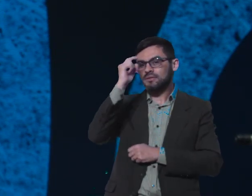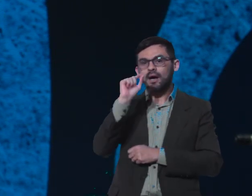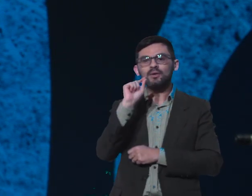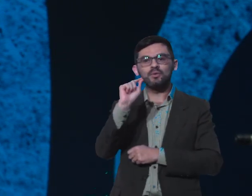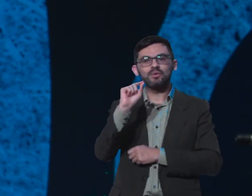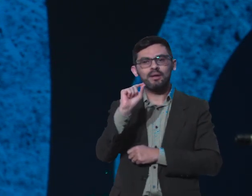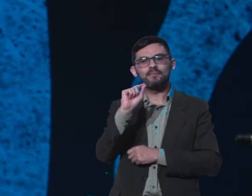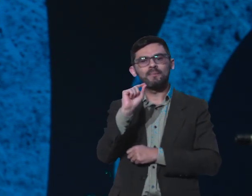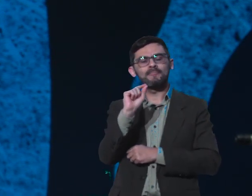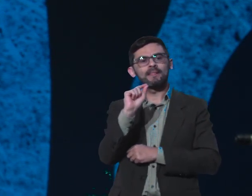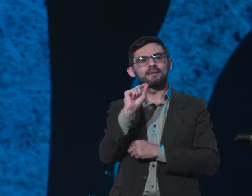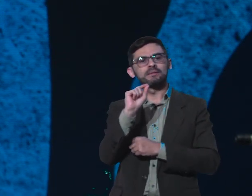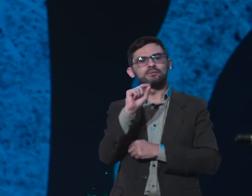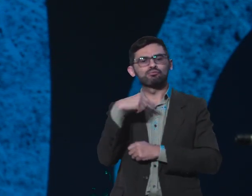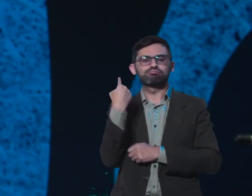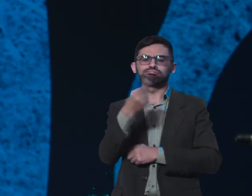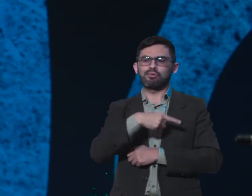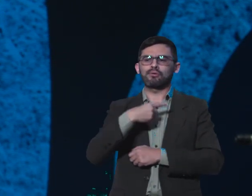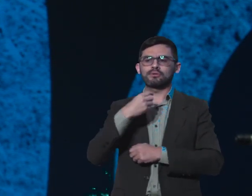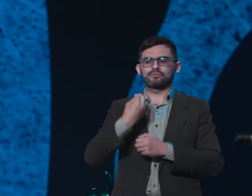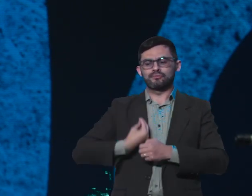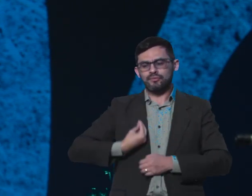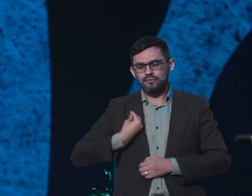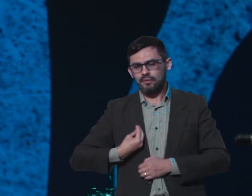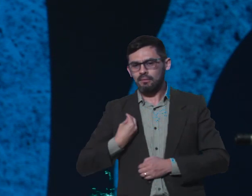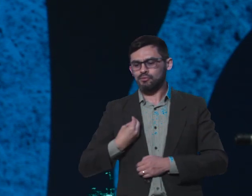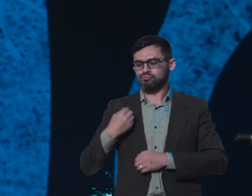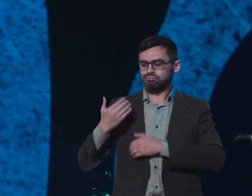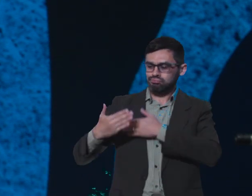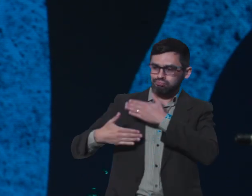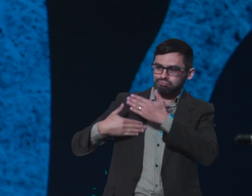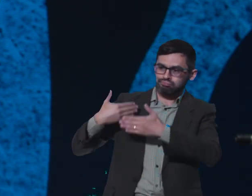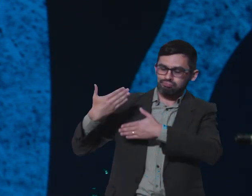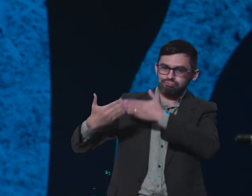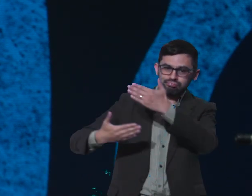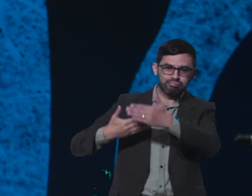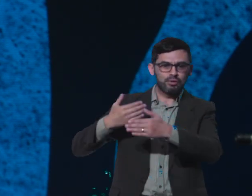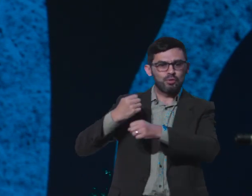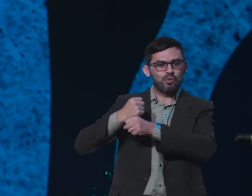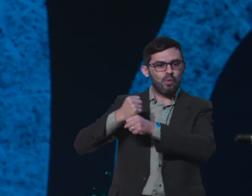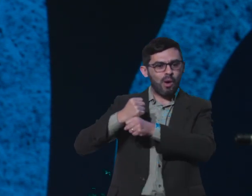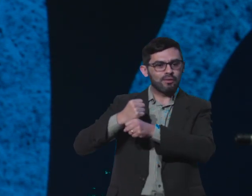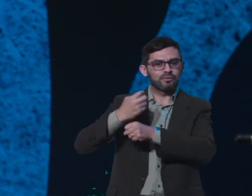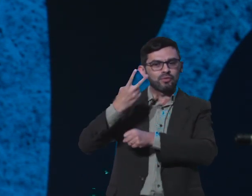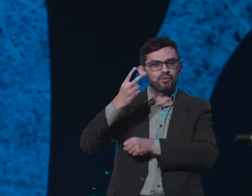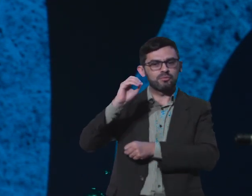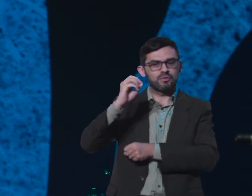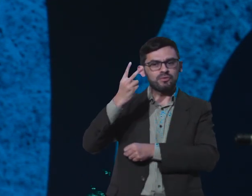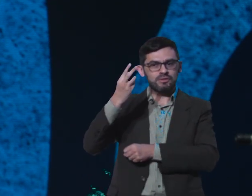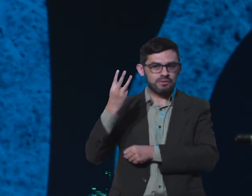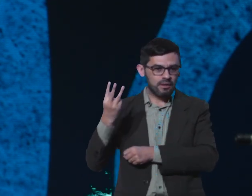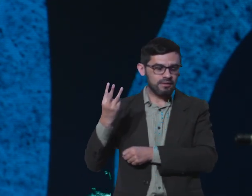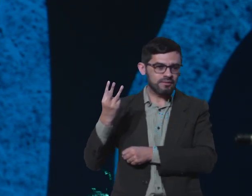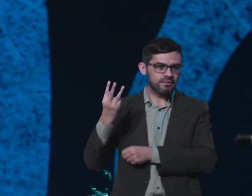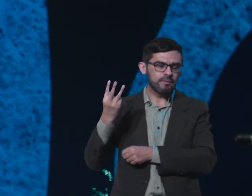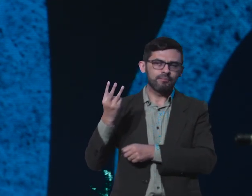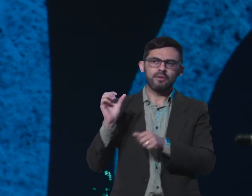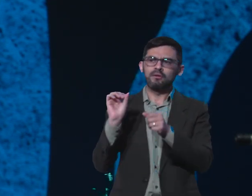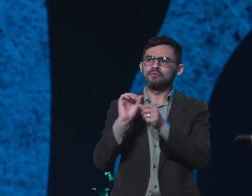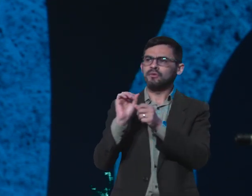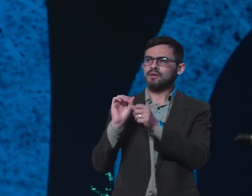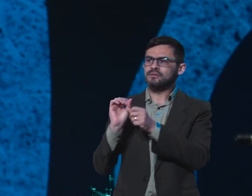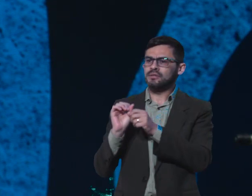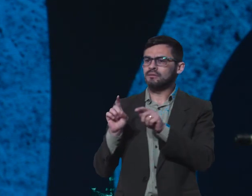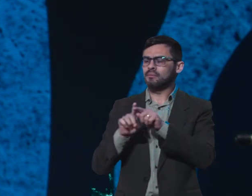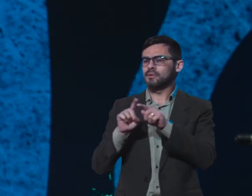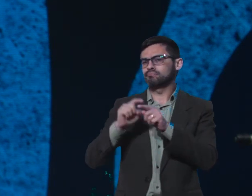naquilo que nós vivemos durante o ano de 2023 e fazer